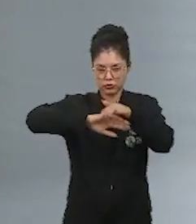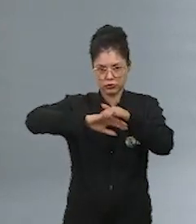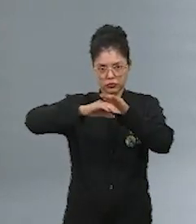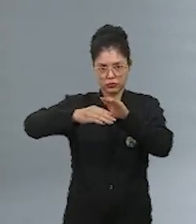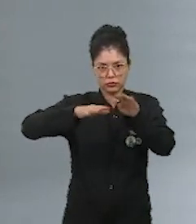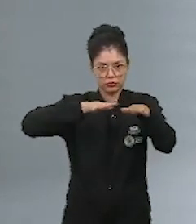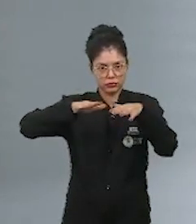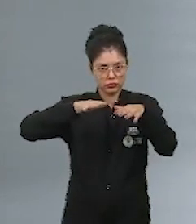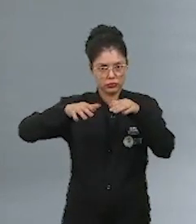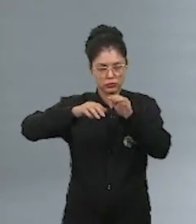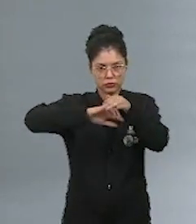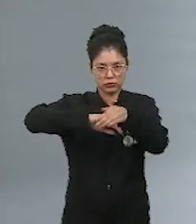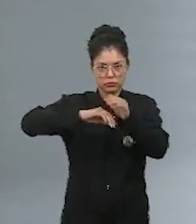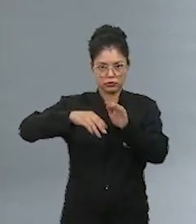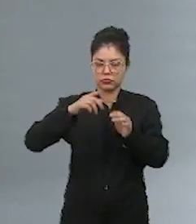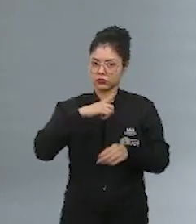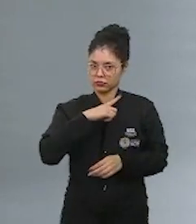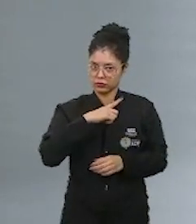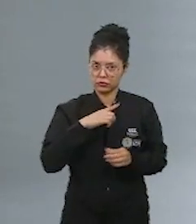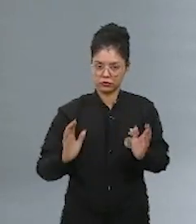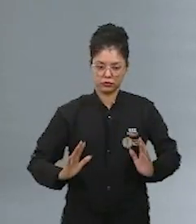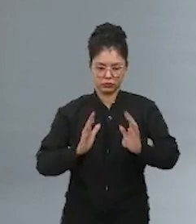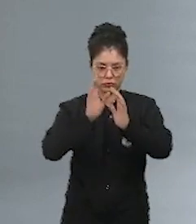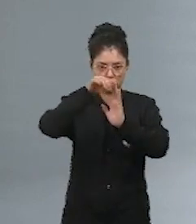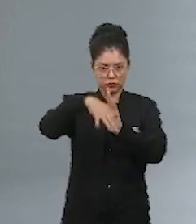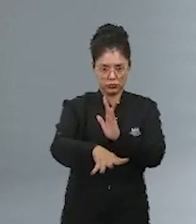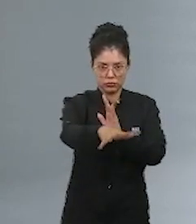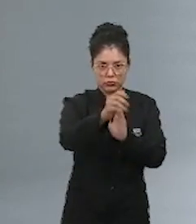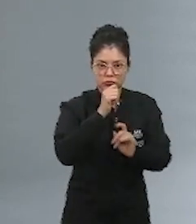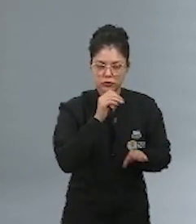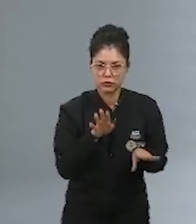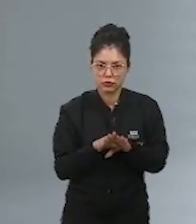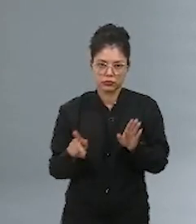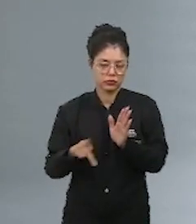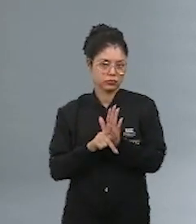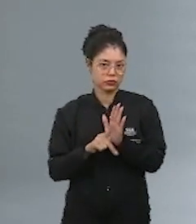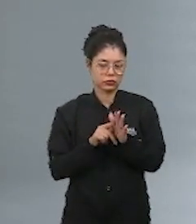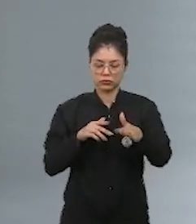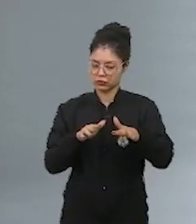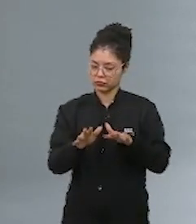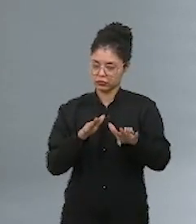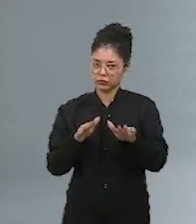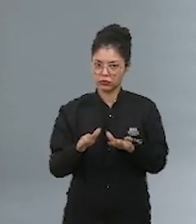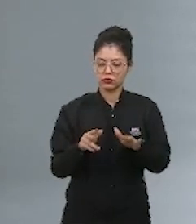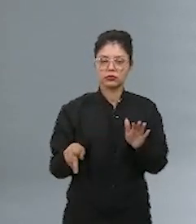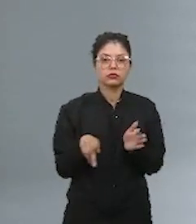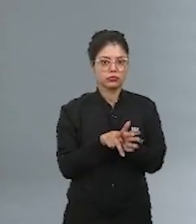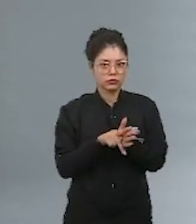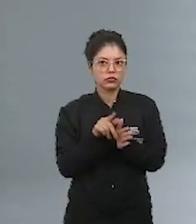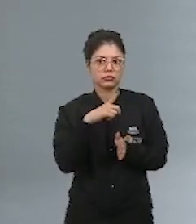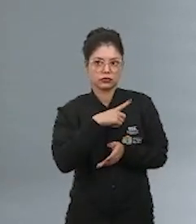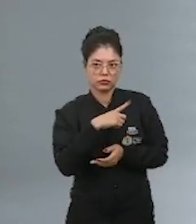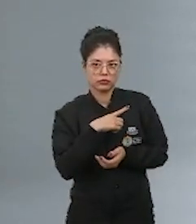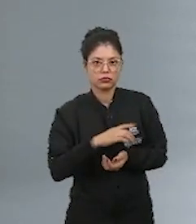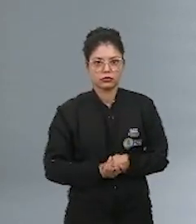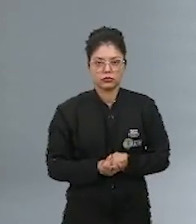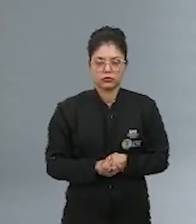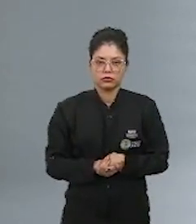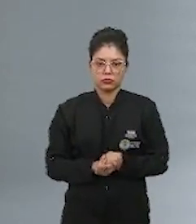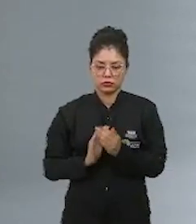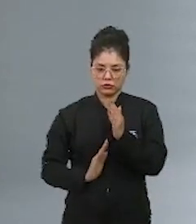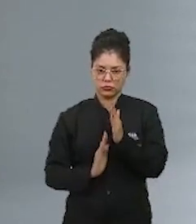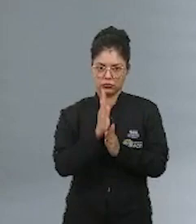ali o magma, tá? Que em alguns momentos, por conta de movimentos de placas tectônicas, ele acaba vindo para